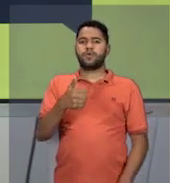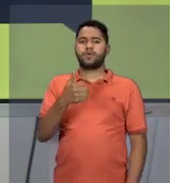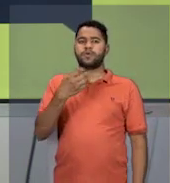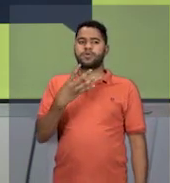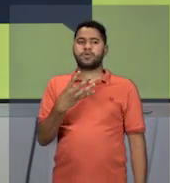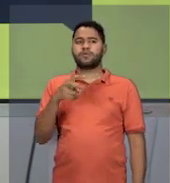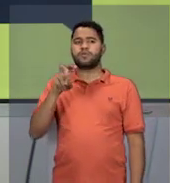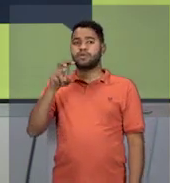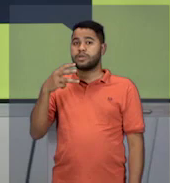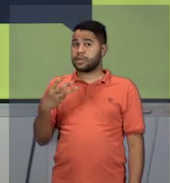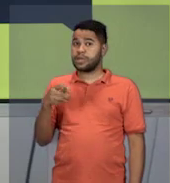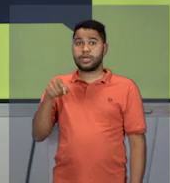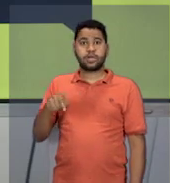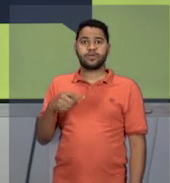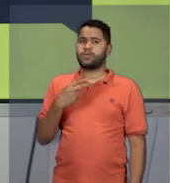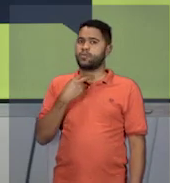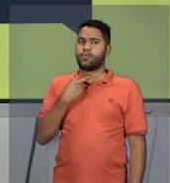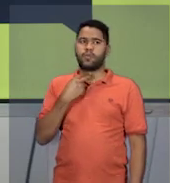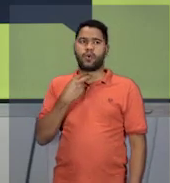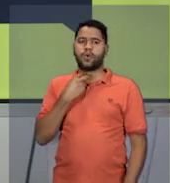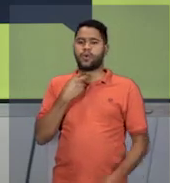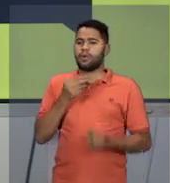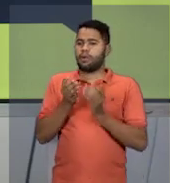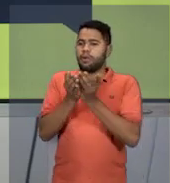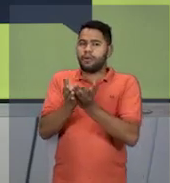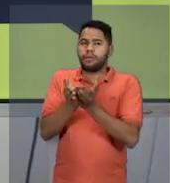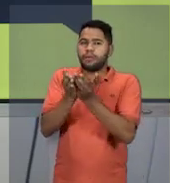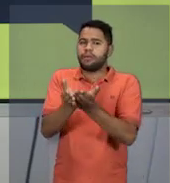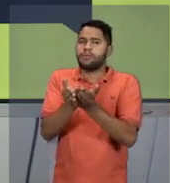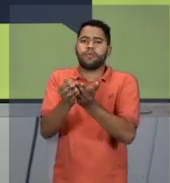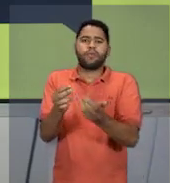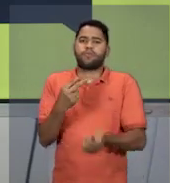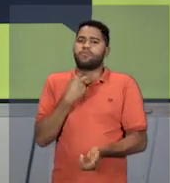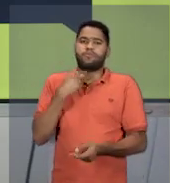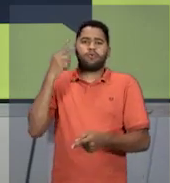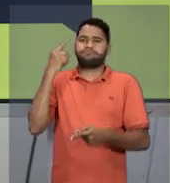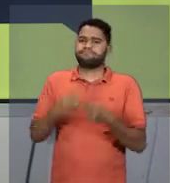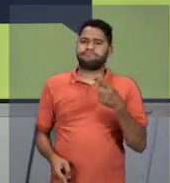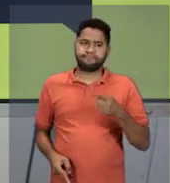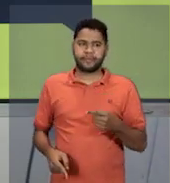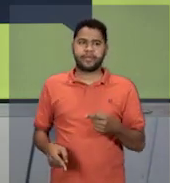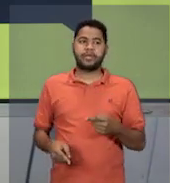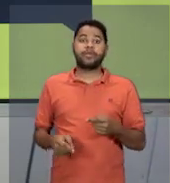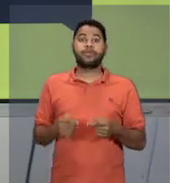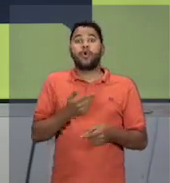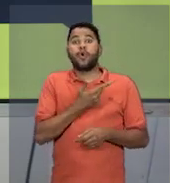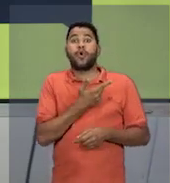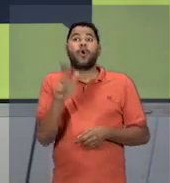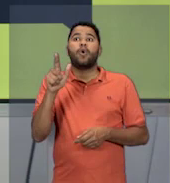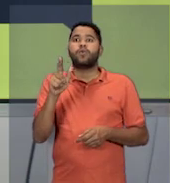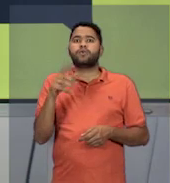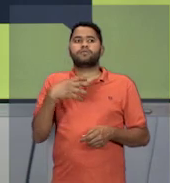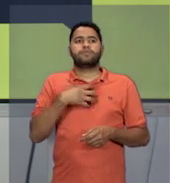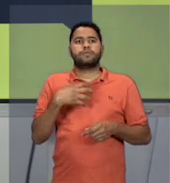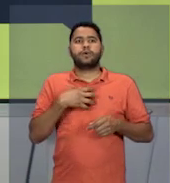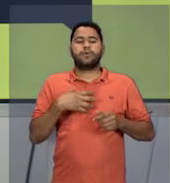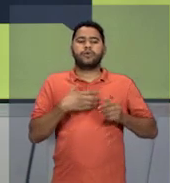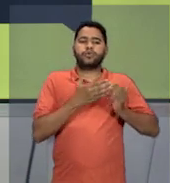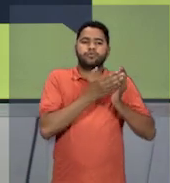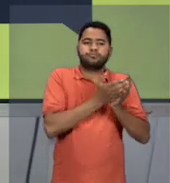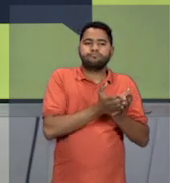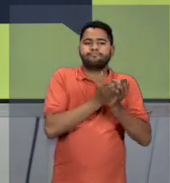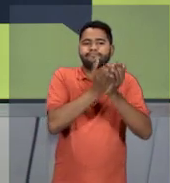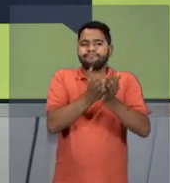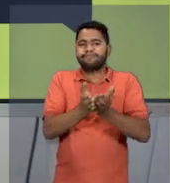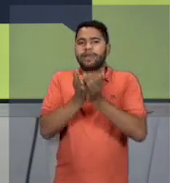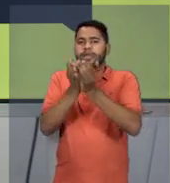região passa a não poder mais passar, os outros países não passavam mais por lá. Então eles tinham que arrumar outra forma de chegar